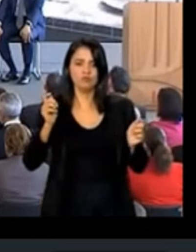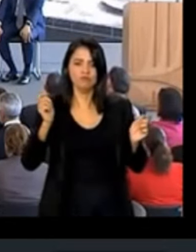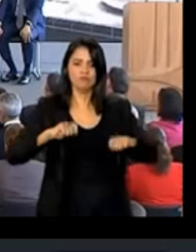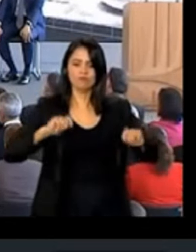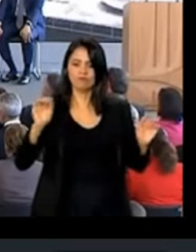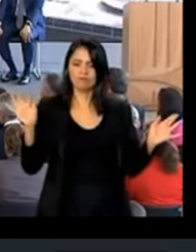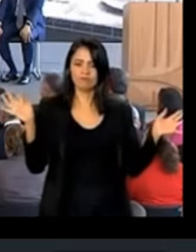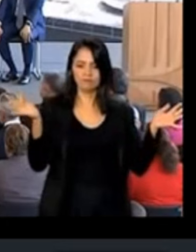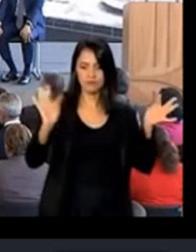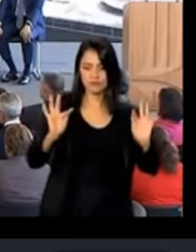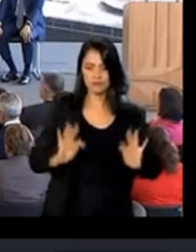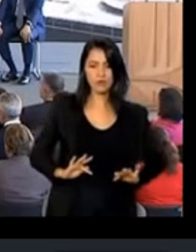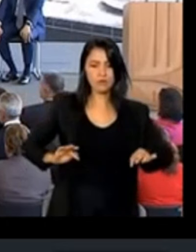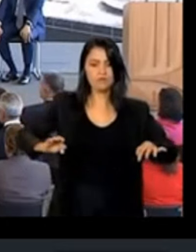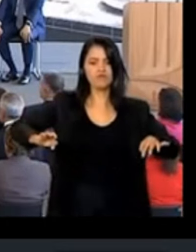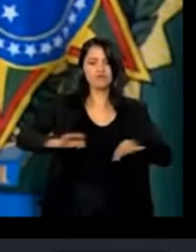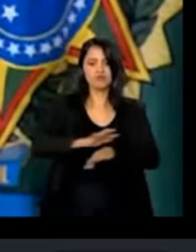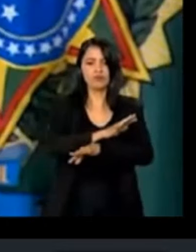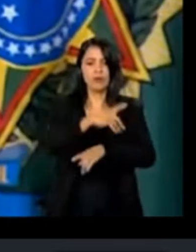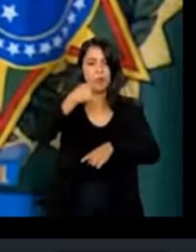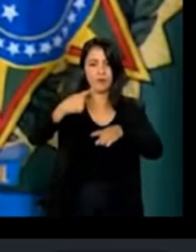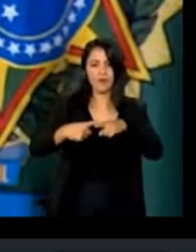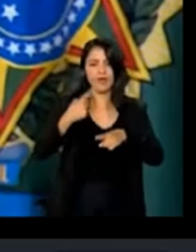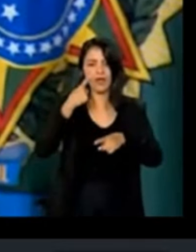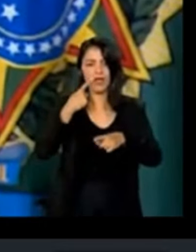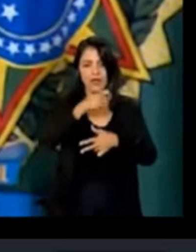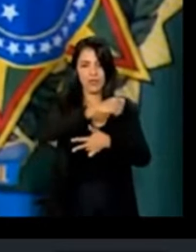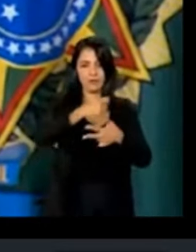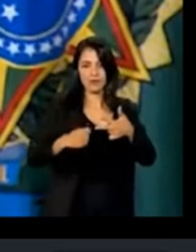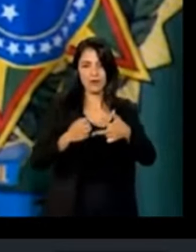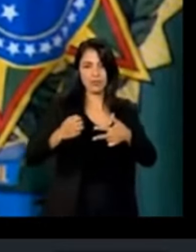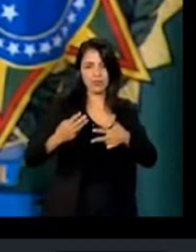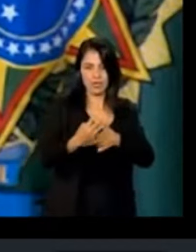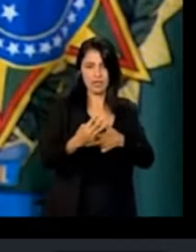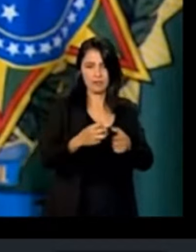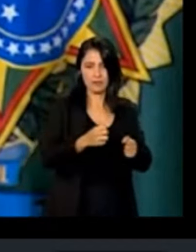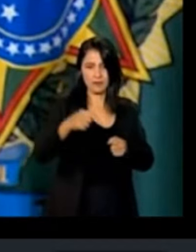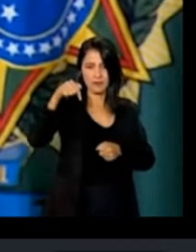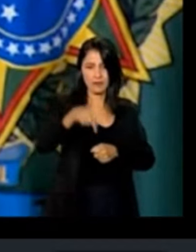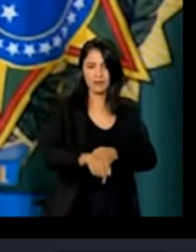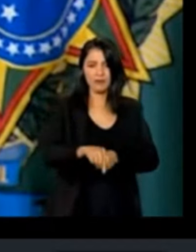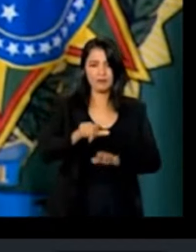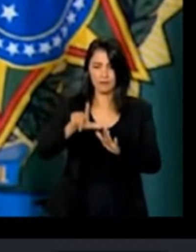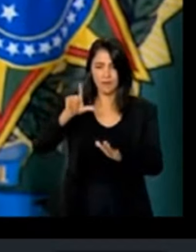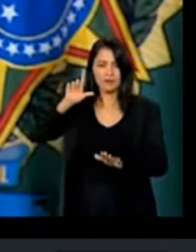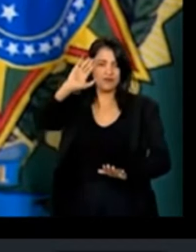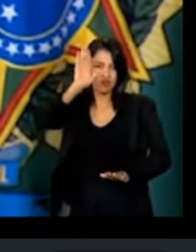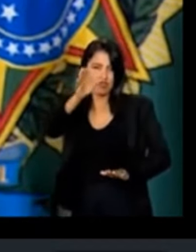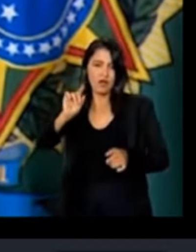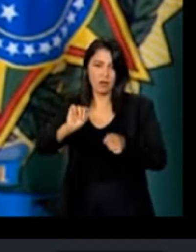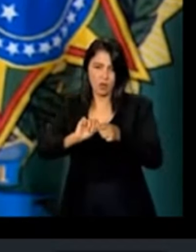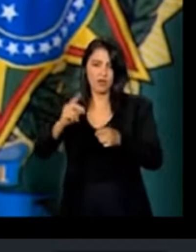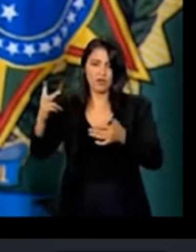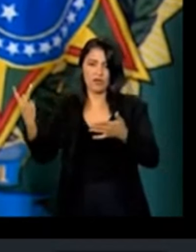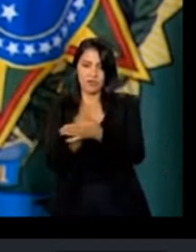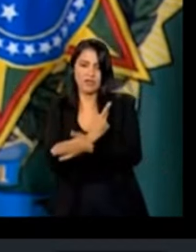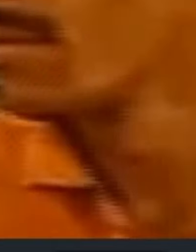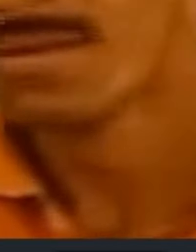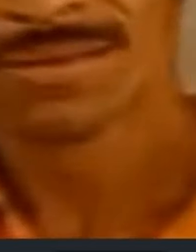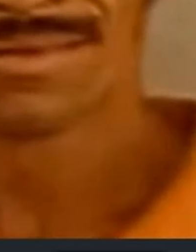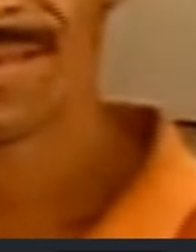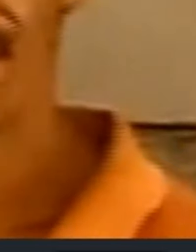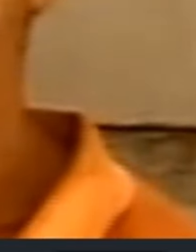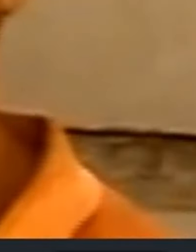plenamente satisfeito, porque juntar os três poderes aqui, já tínhamos juntado quando teve o golpe de